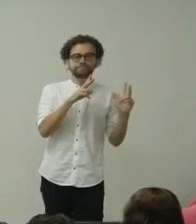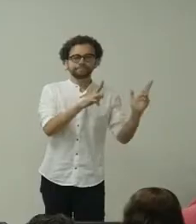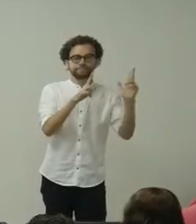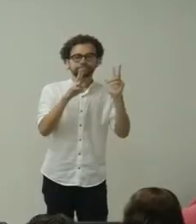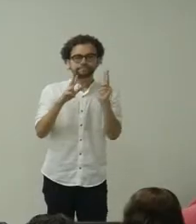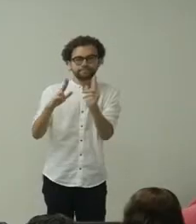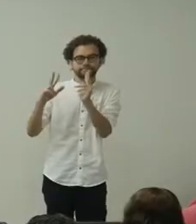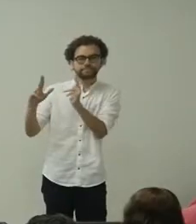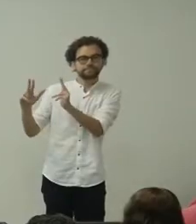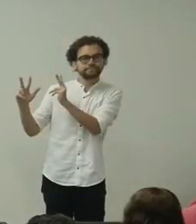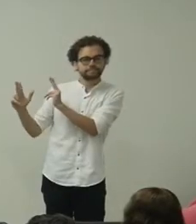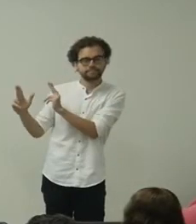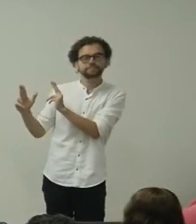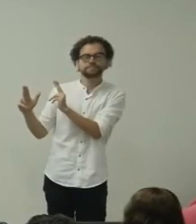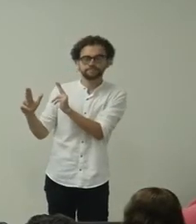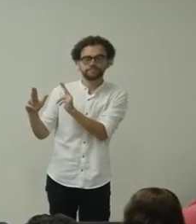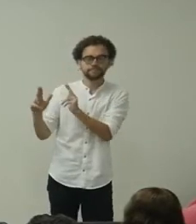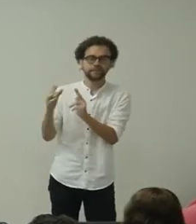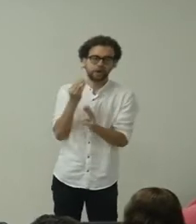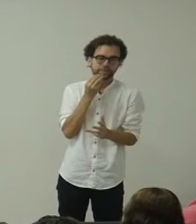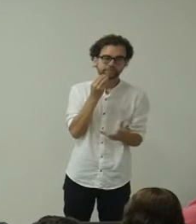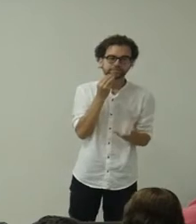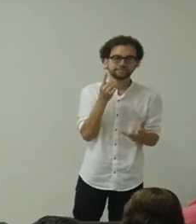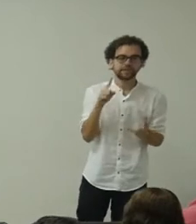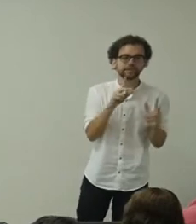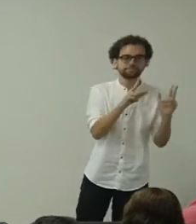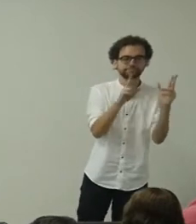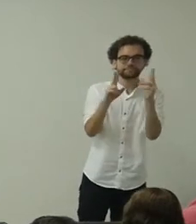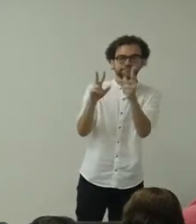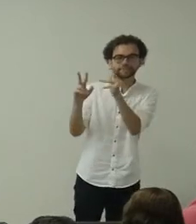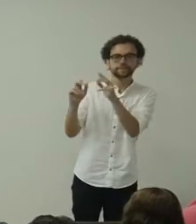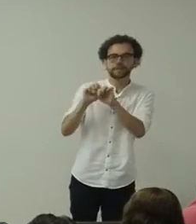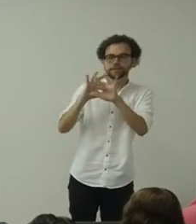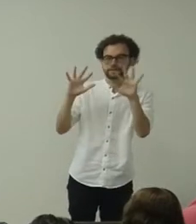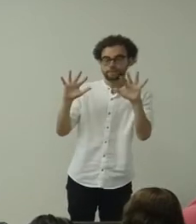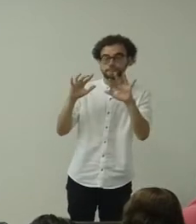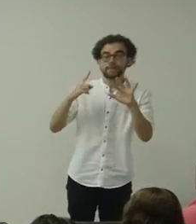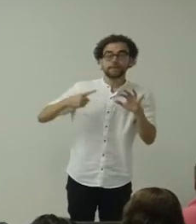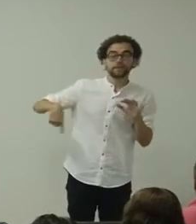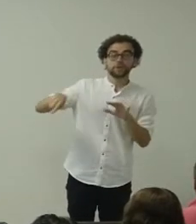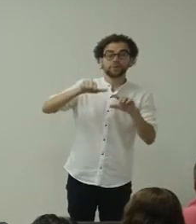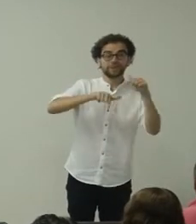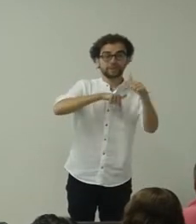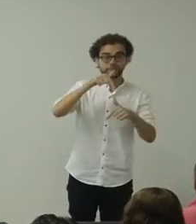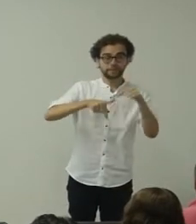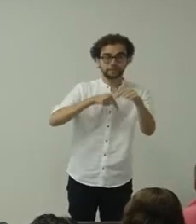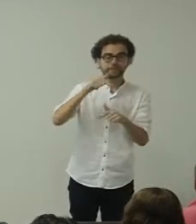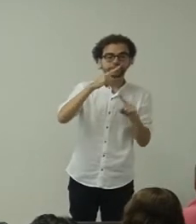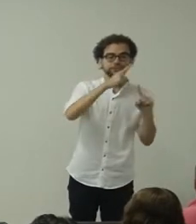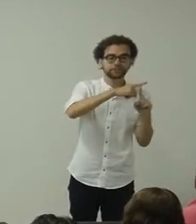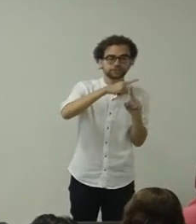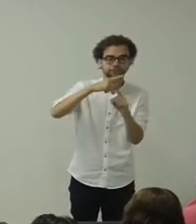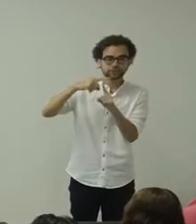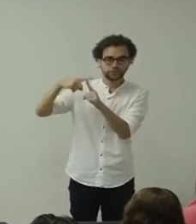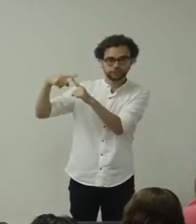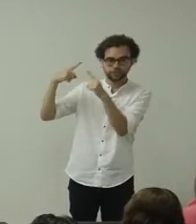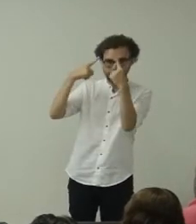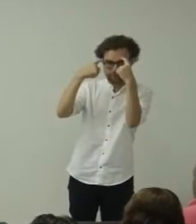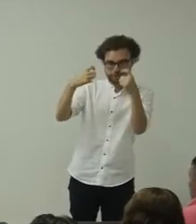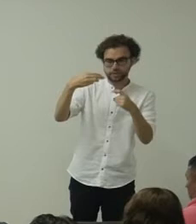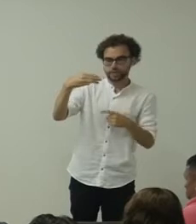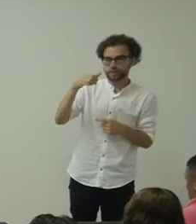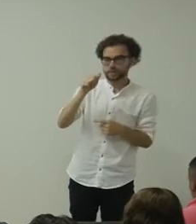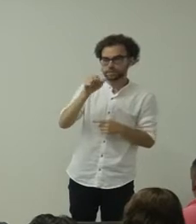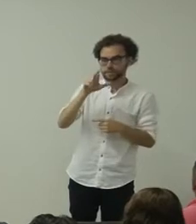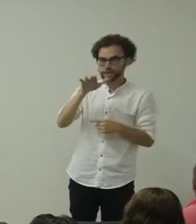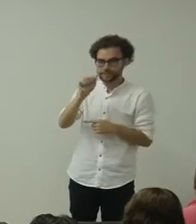violência, tá? Obviamente, eu fiz recortes para fins didáticos, para a gente trabalhar. E os tipos de violência, como a Márcia trouxe, da